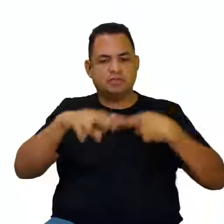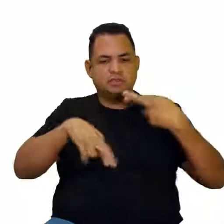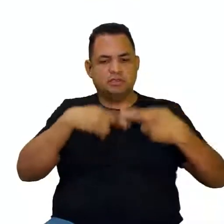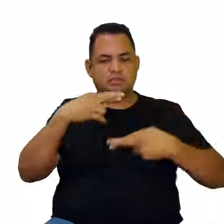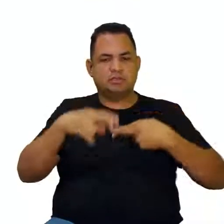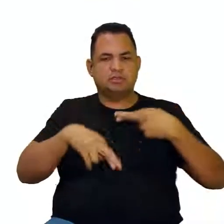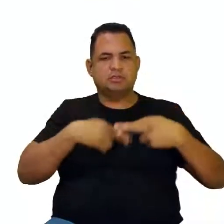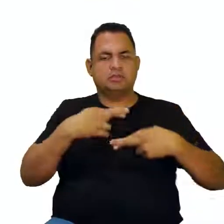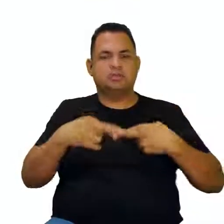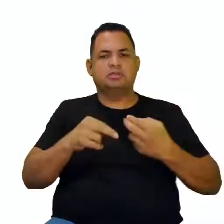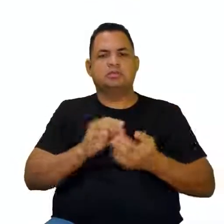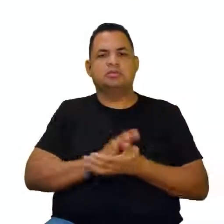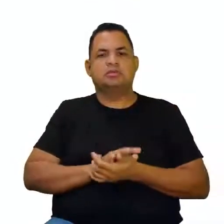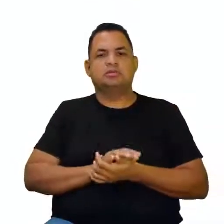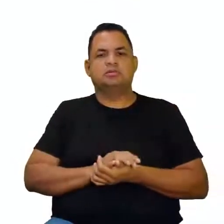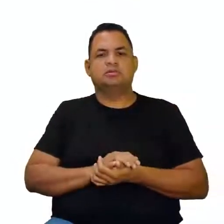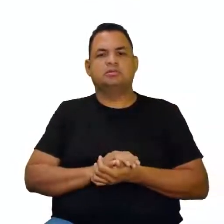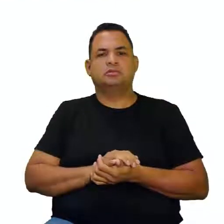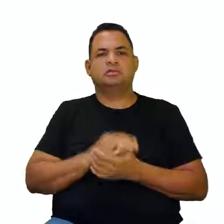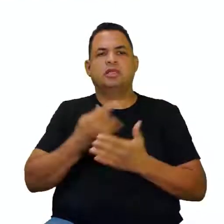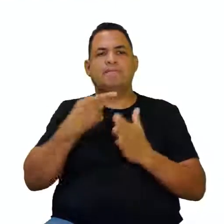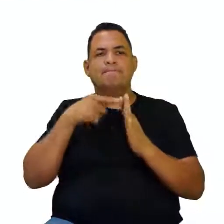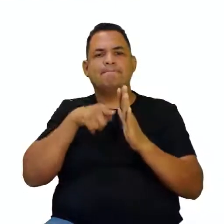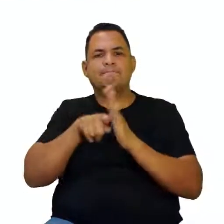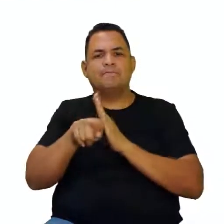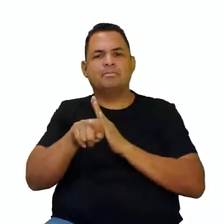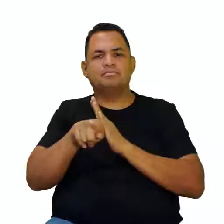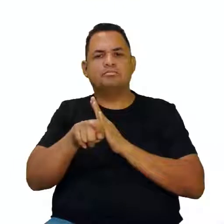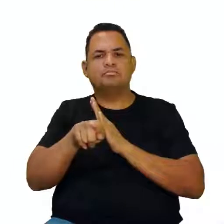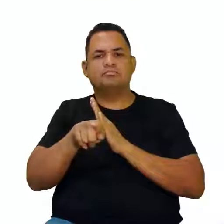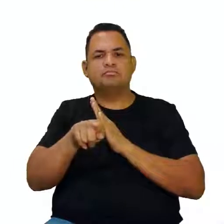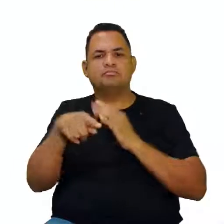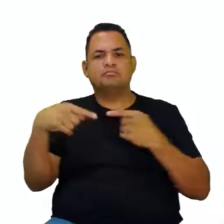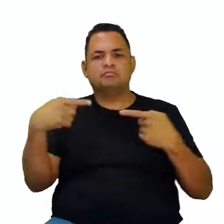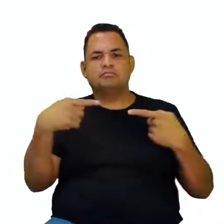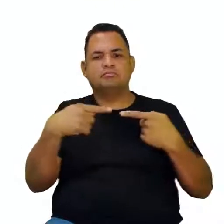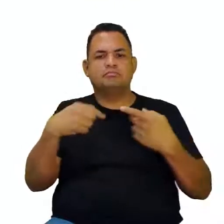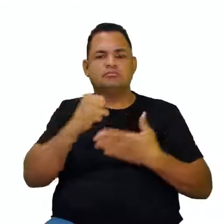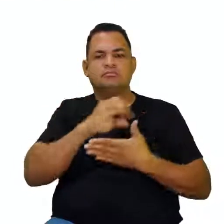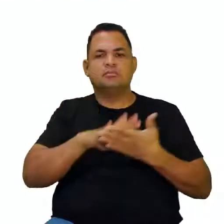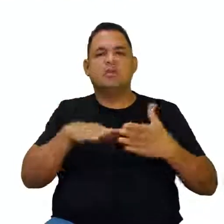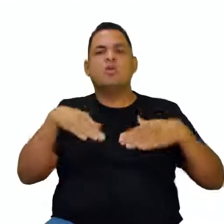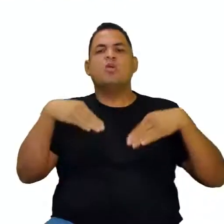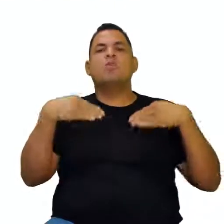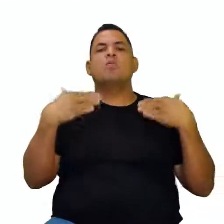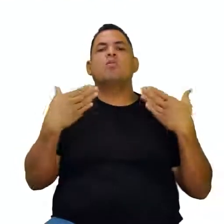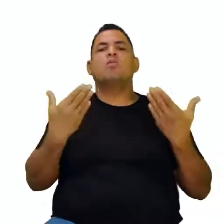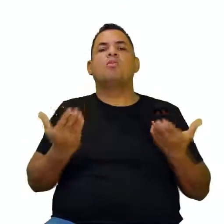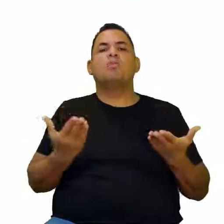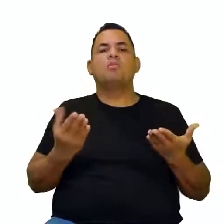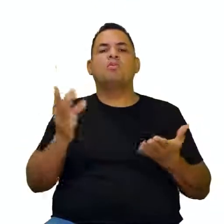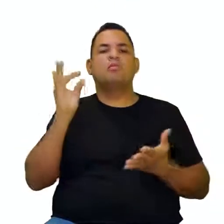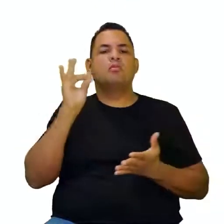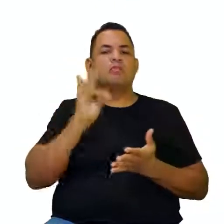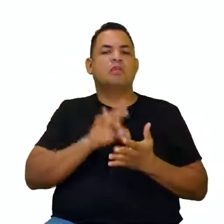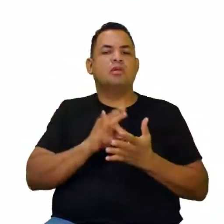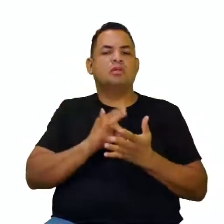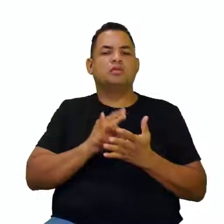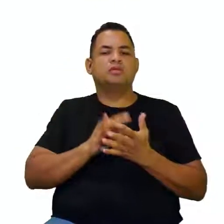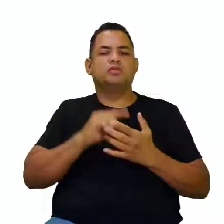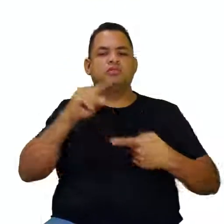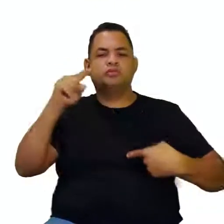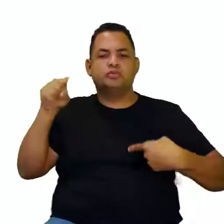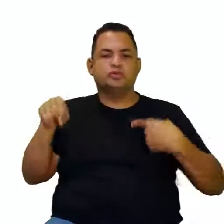reciclagem. A sua pergunta com relação a essa questão é: qual é o verdadeiro